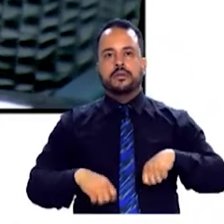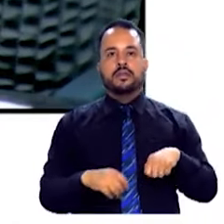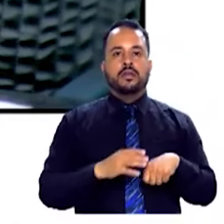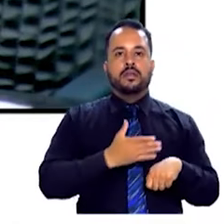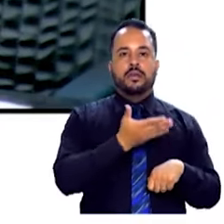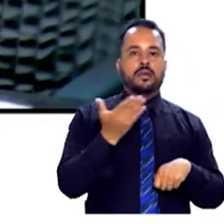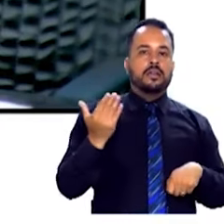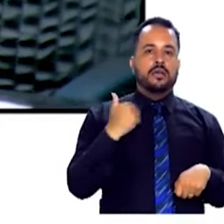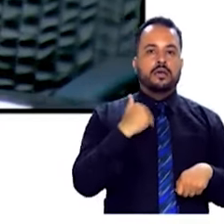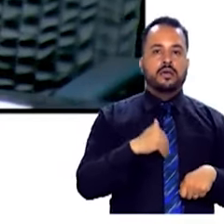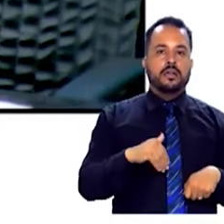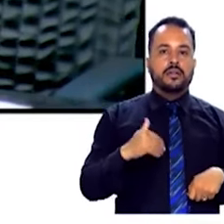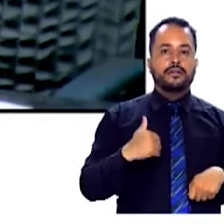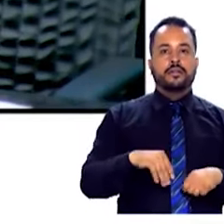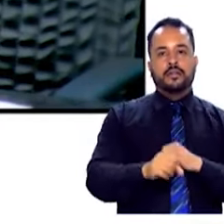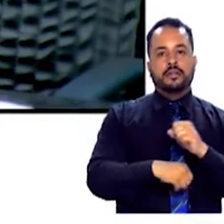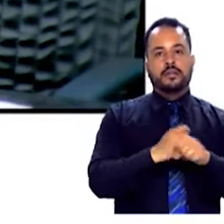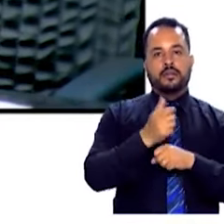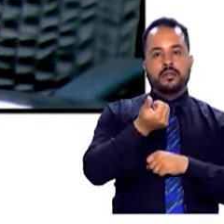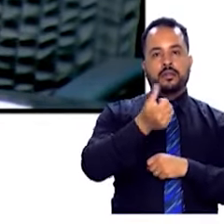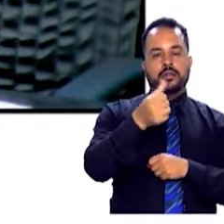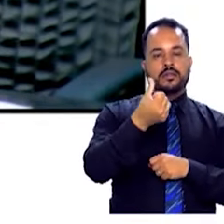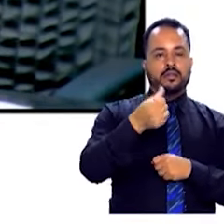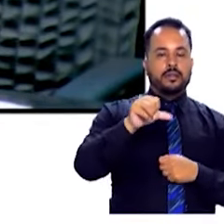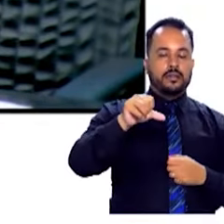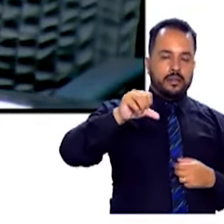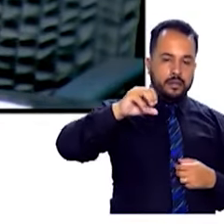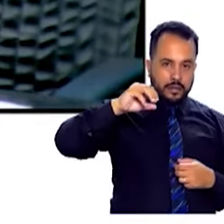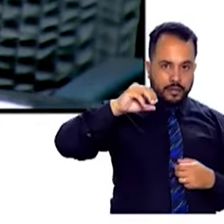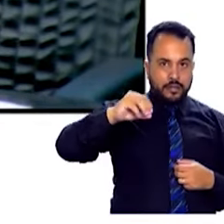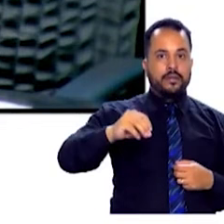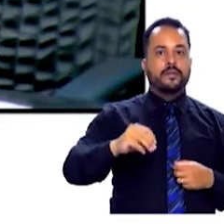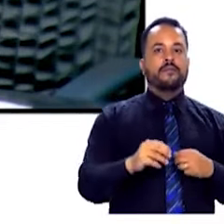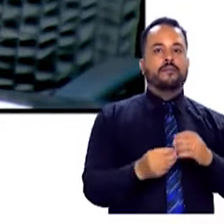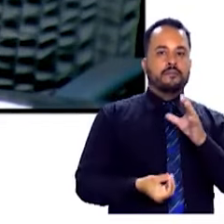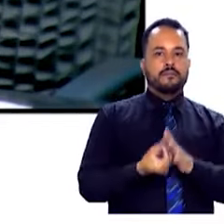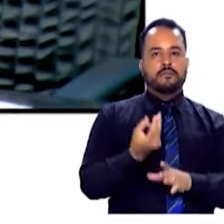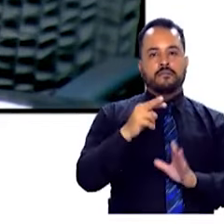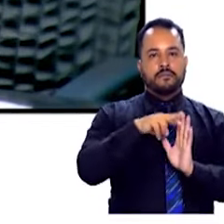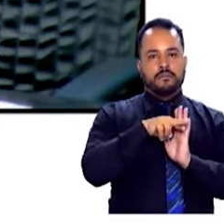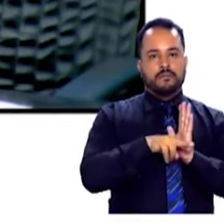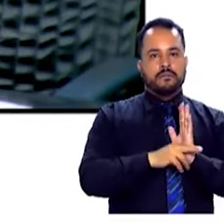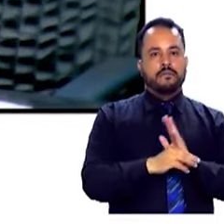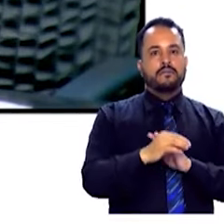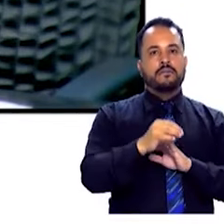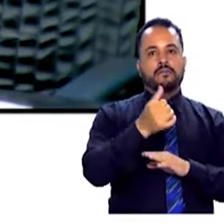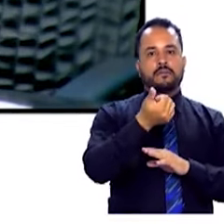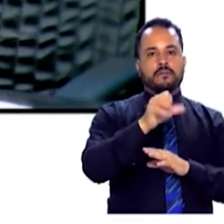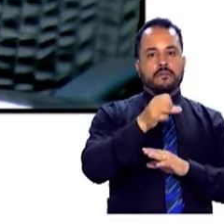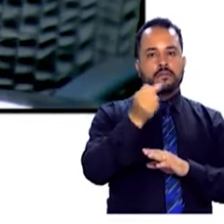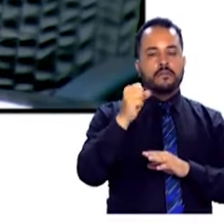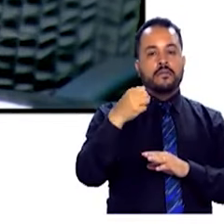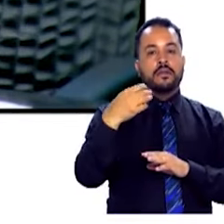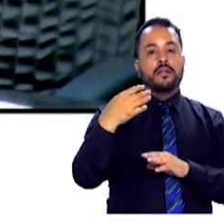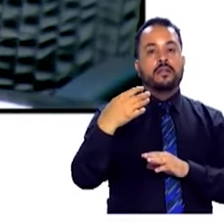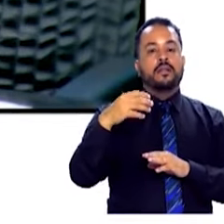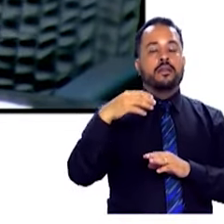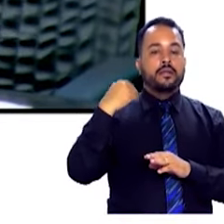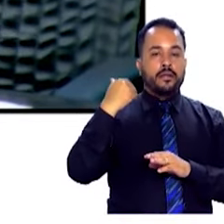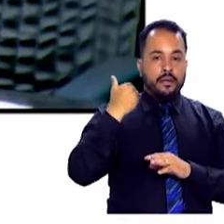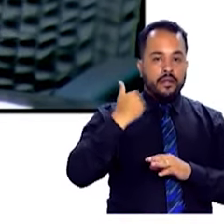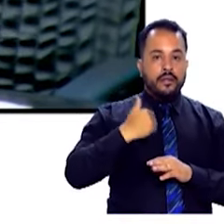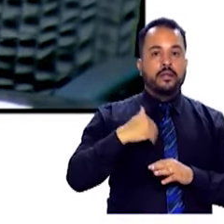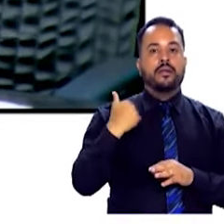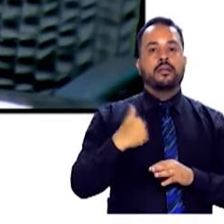de 1990 Como já disse o professor Janini a criar uma regra no artigo 280 do CPC argentino que prevê o